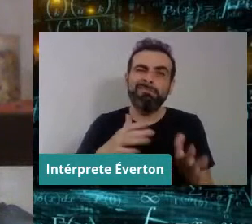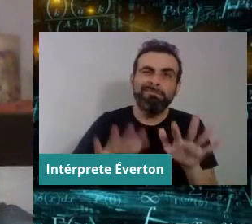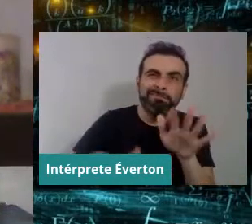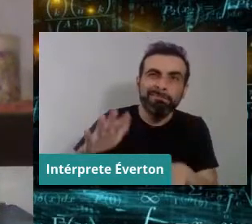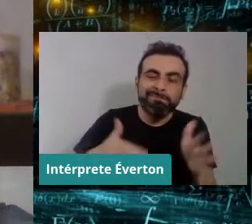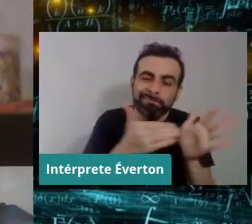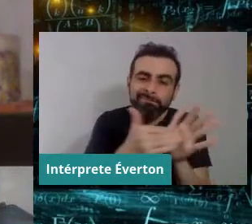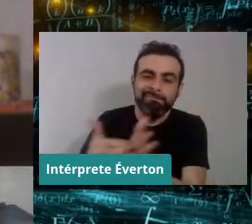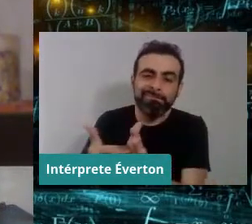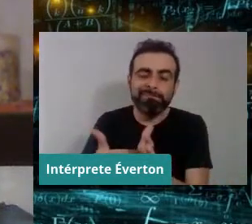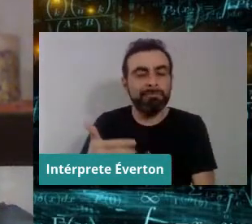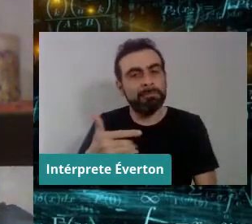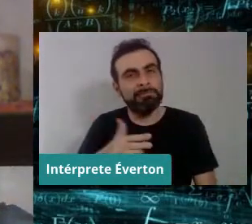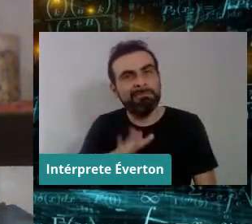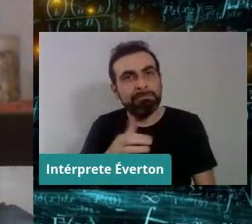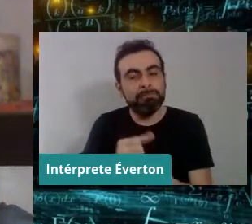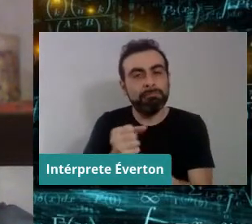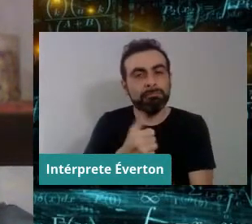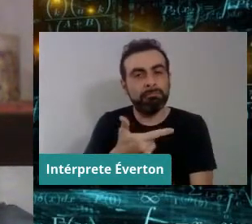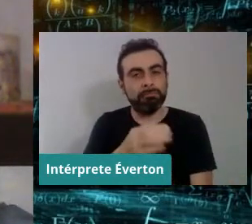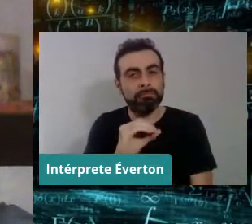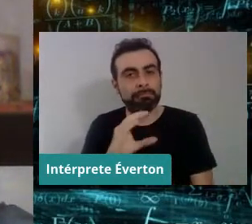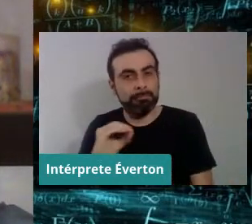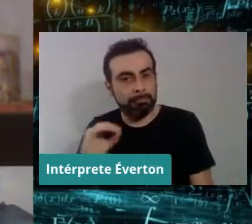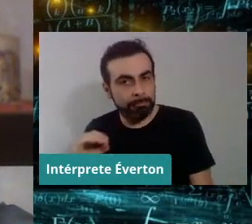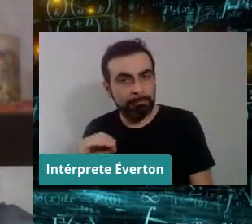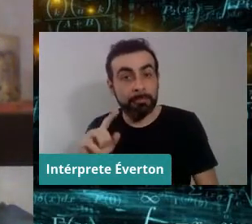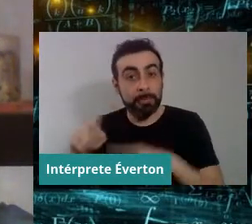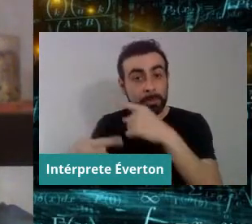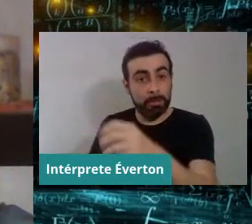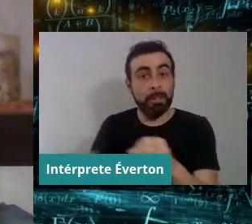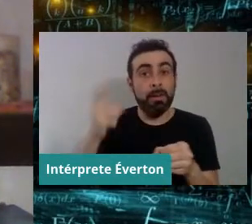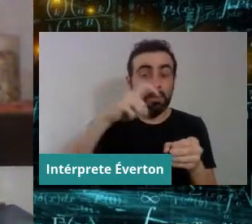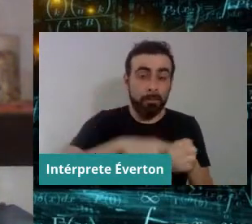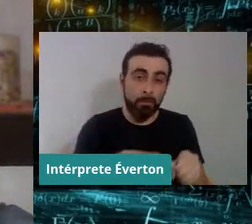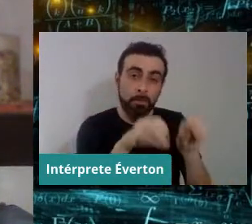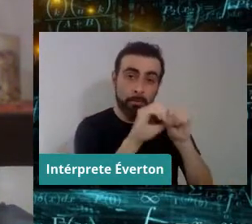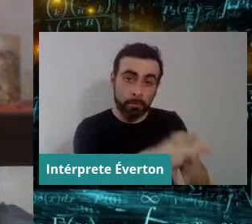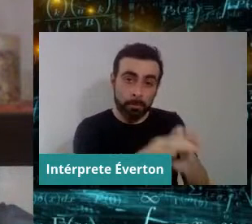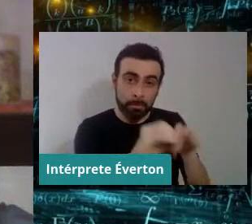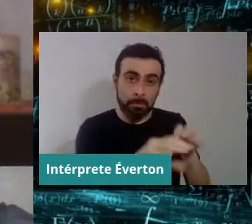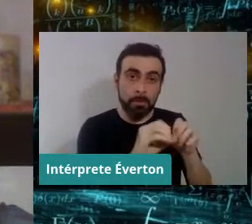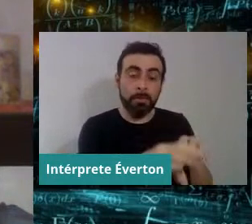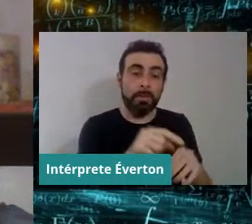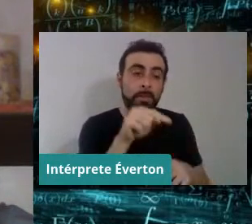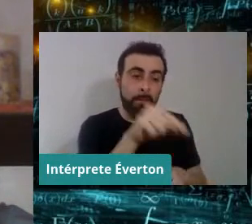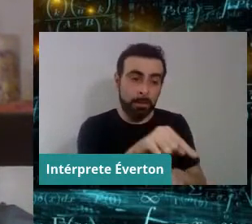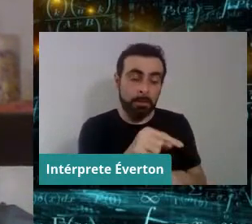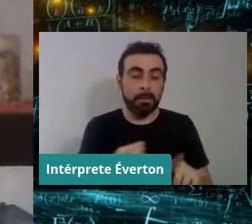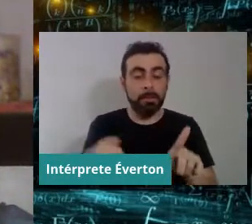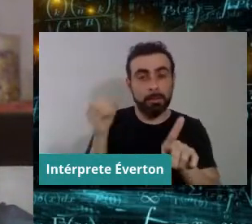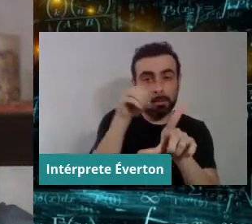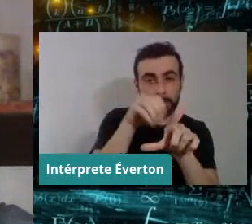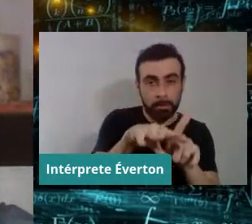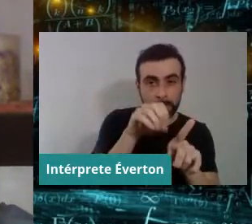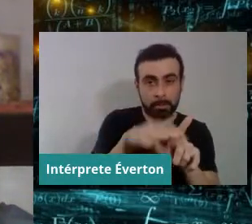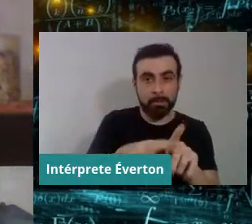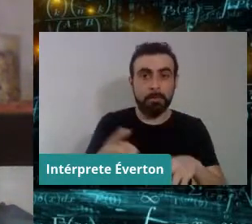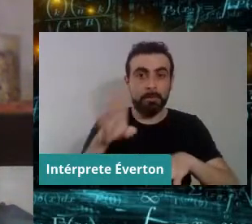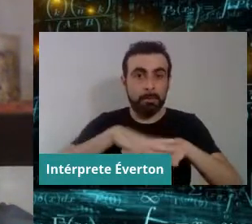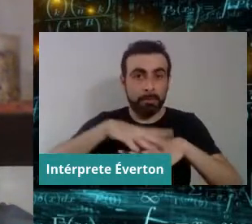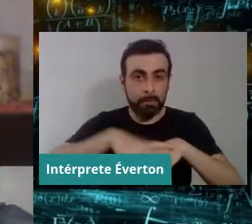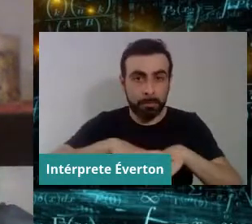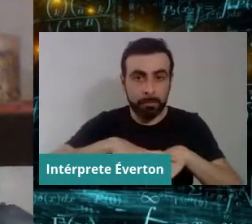do ano 2000, quando então o curso volta a ser ofertado na modalidade licenciatura de